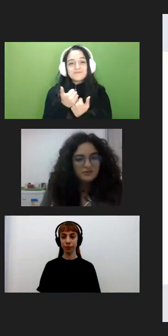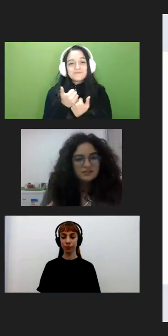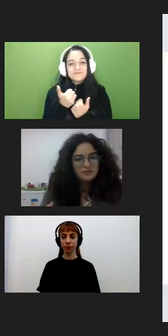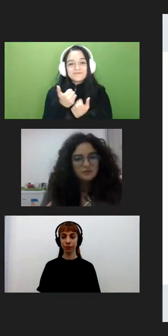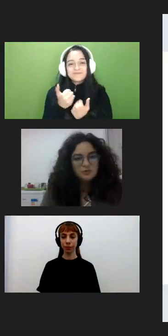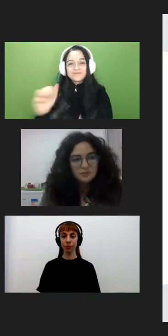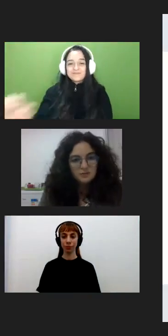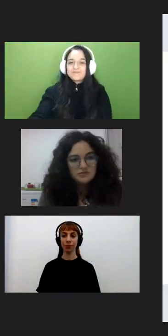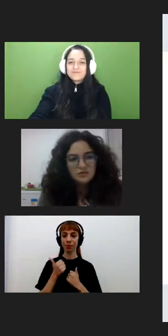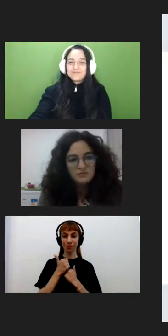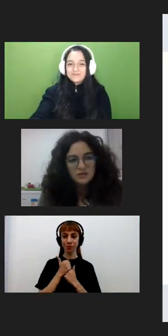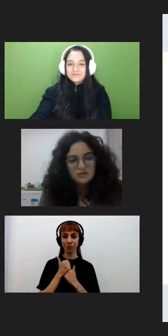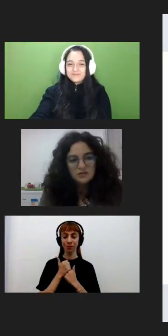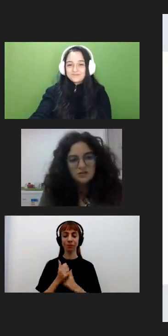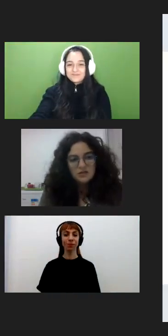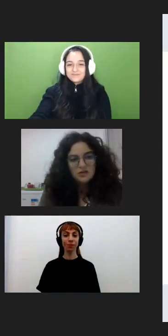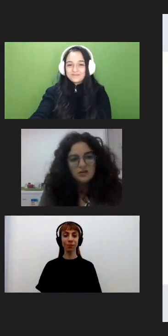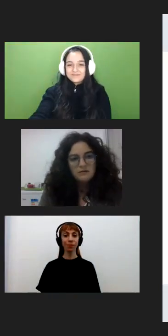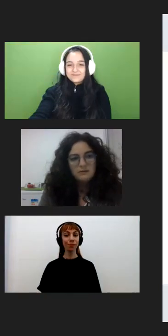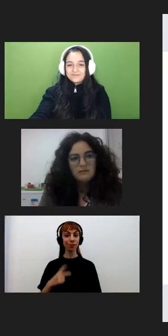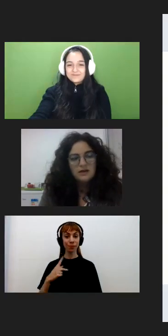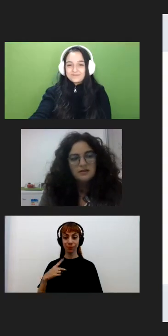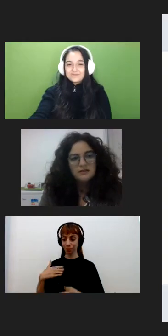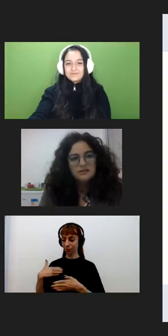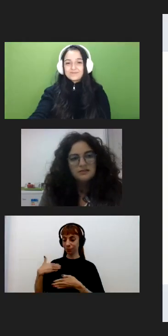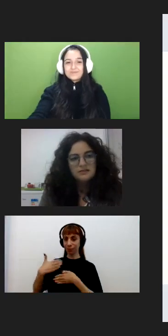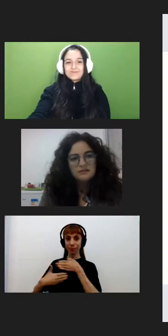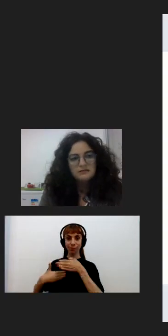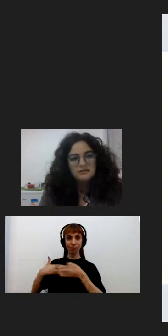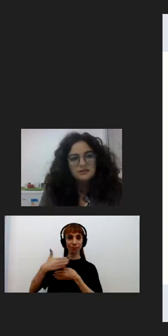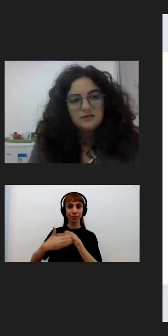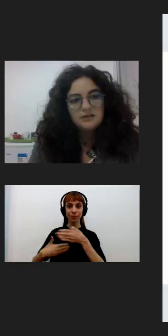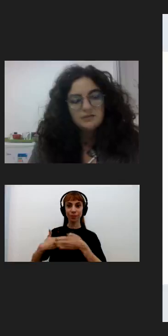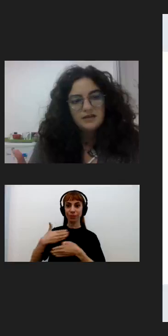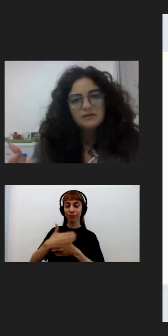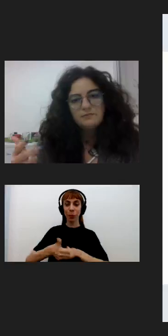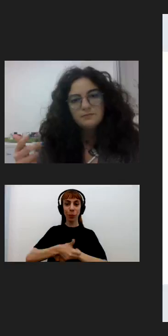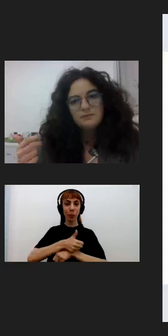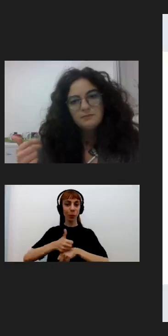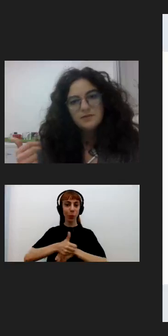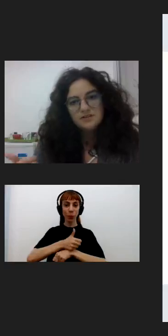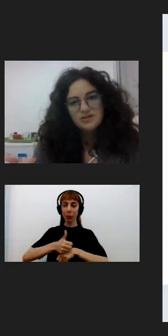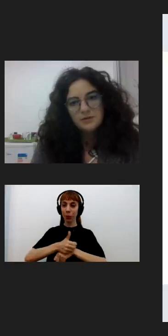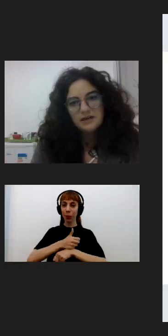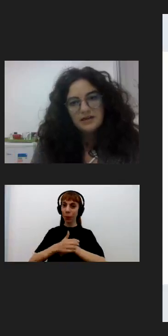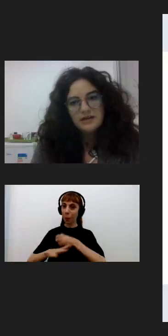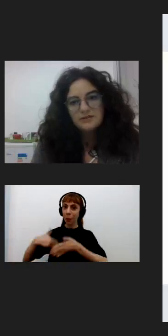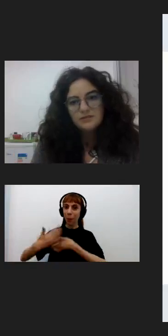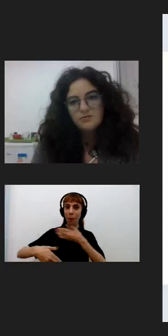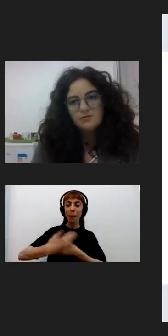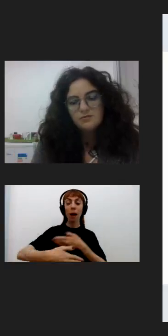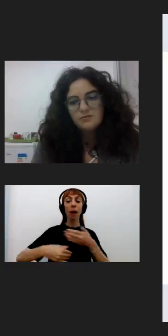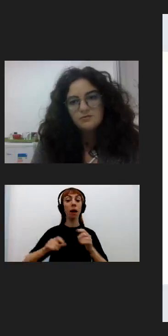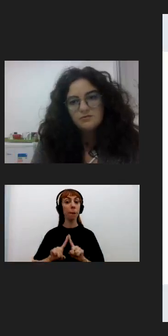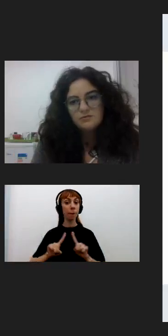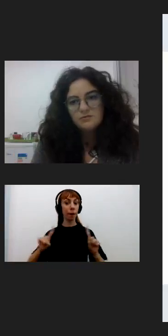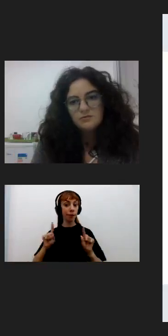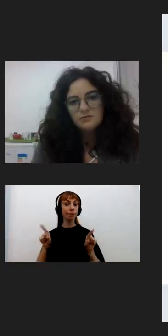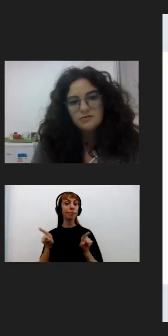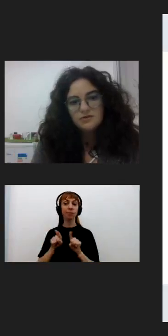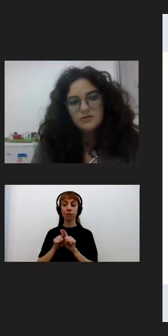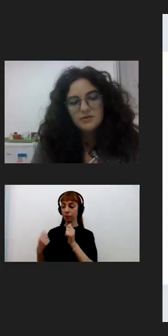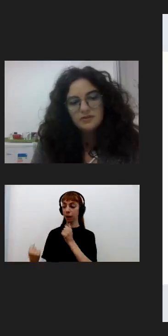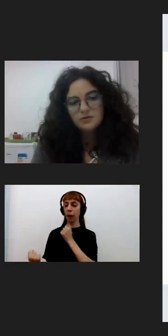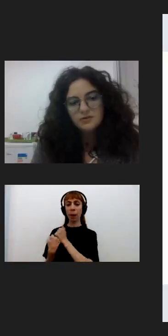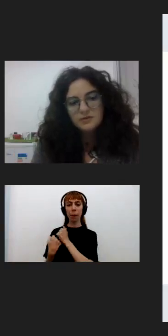que me fez crescer muito profissionalmente, mas também bastante aparelhada com